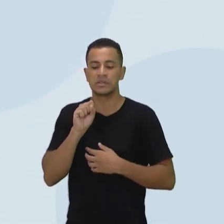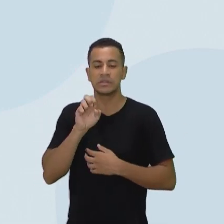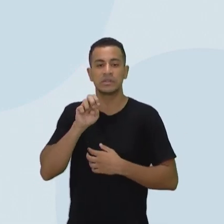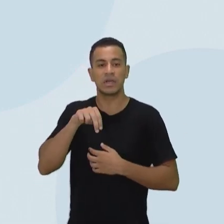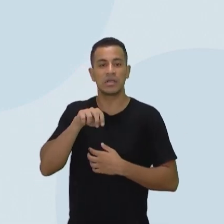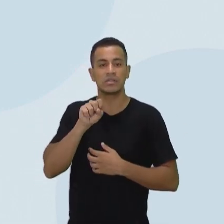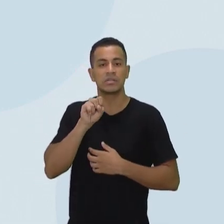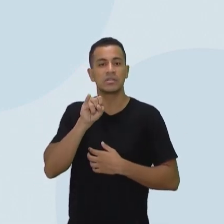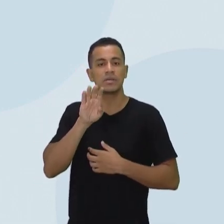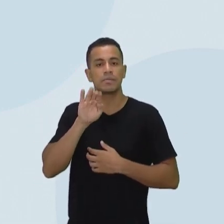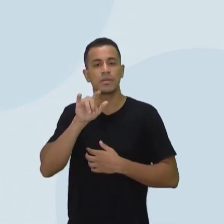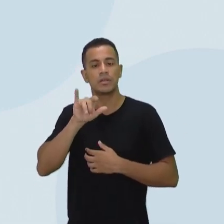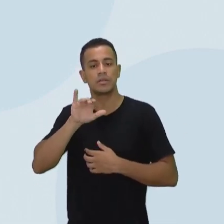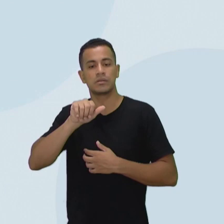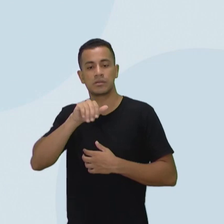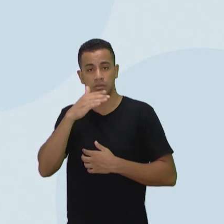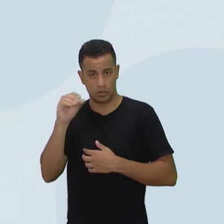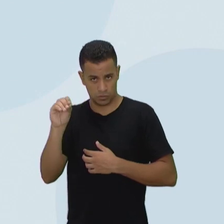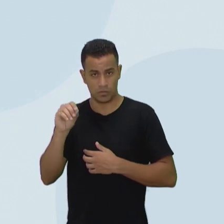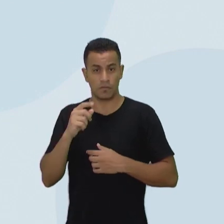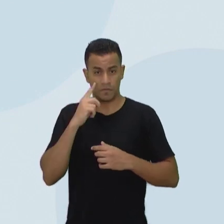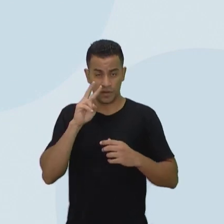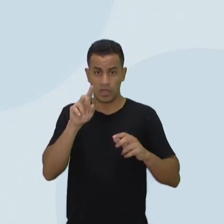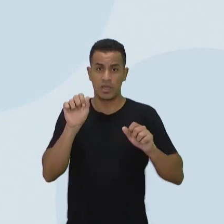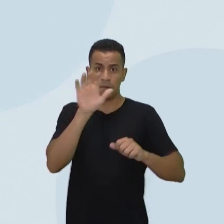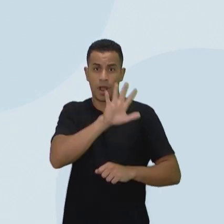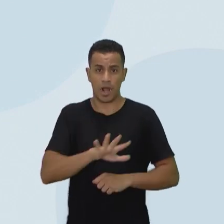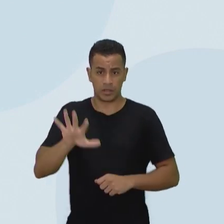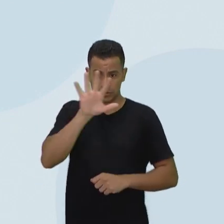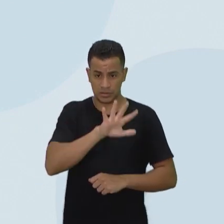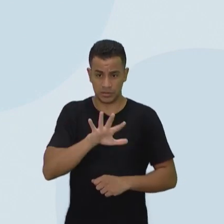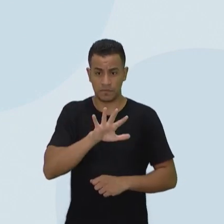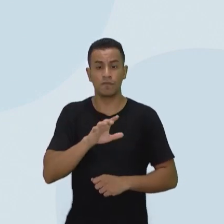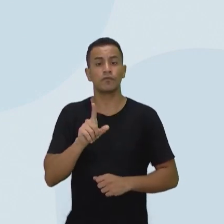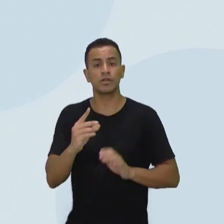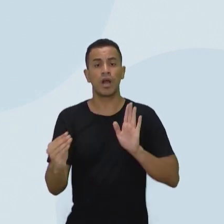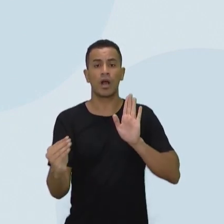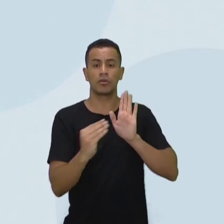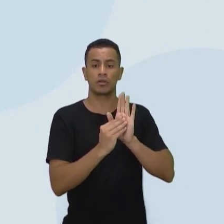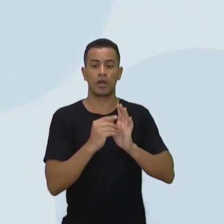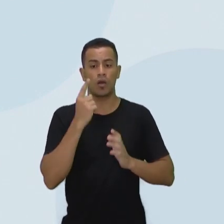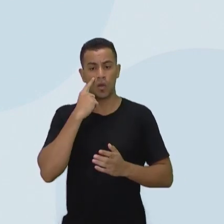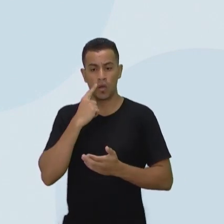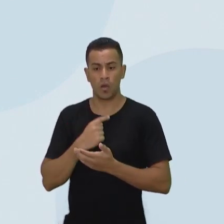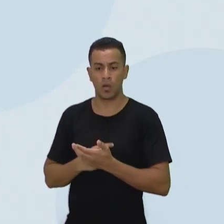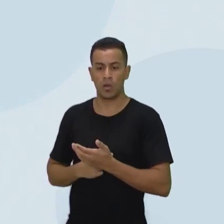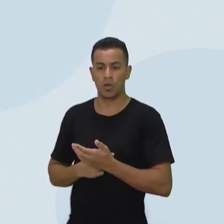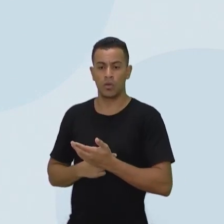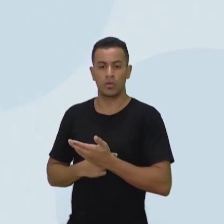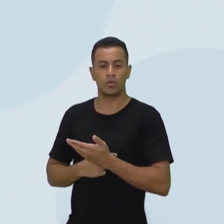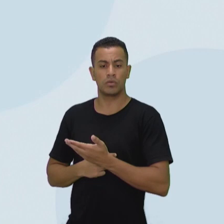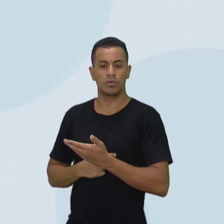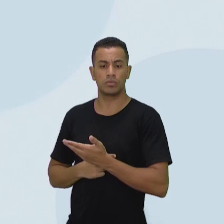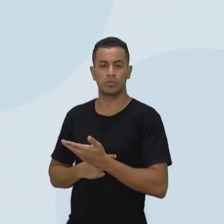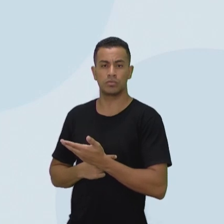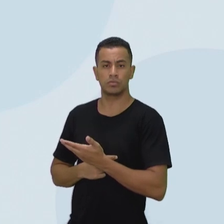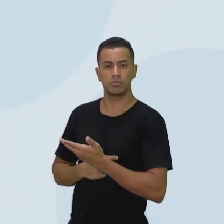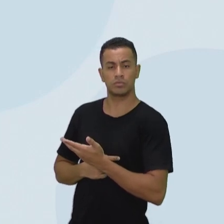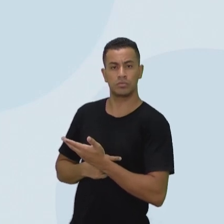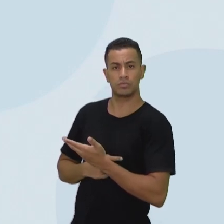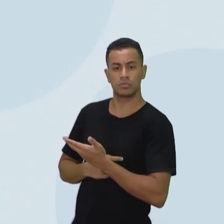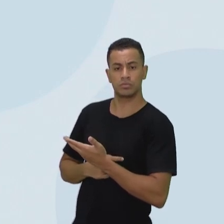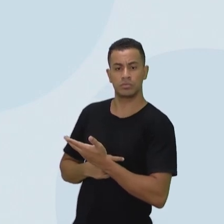anotar as reflexões no seu diário de bordo. A imagem que vocês estão vendo, o que você observa?